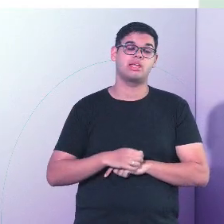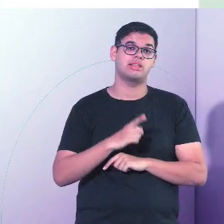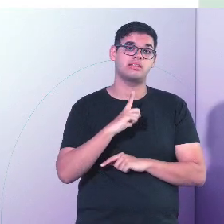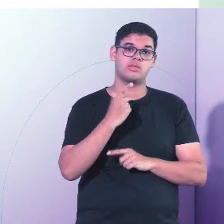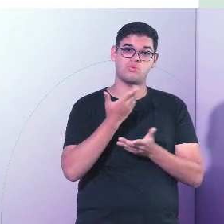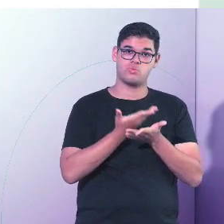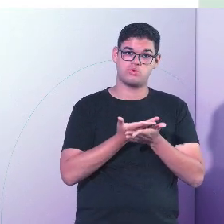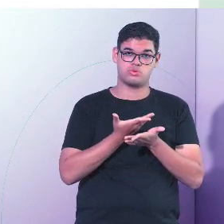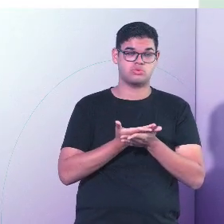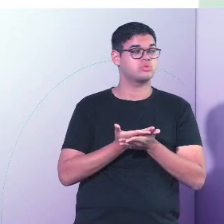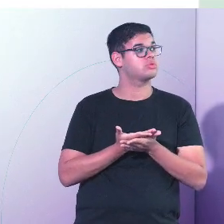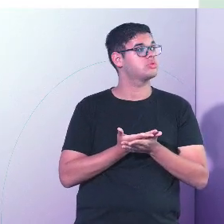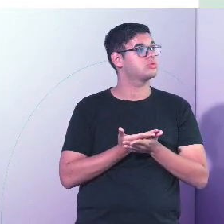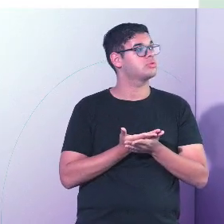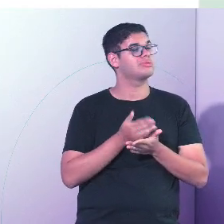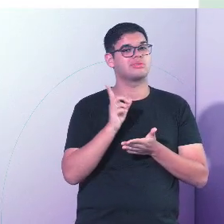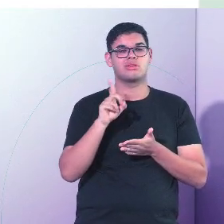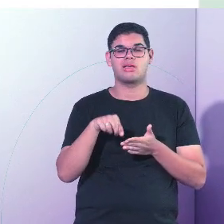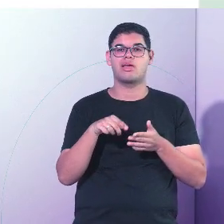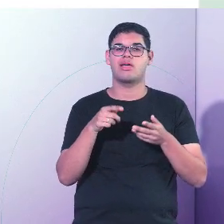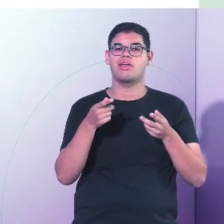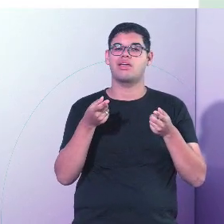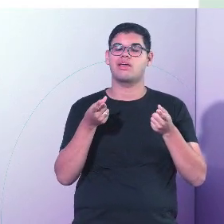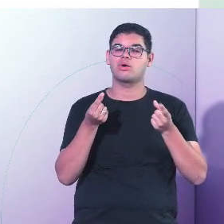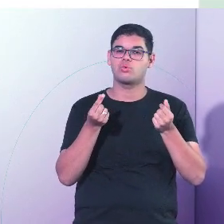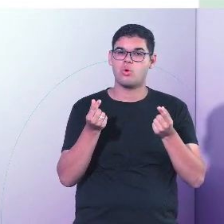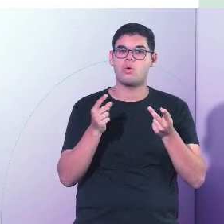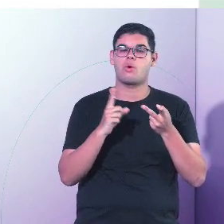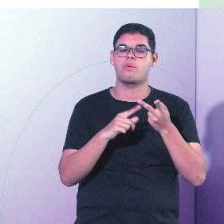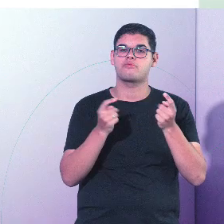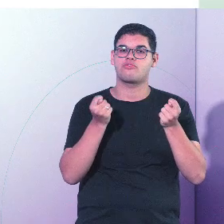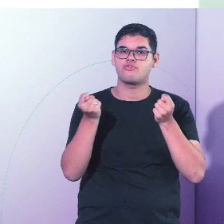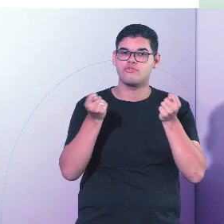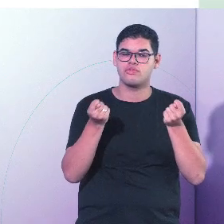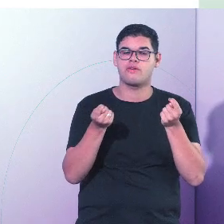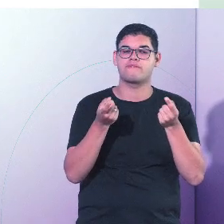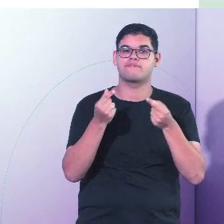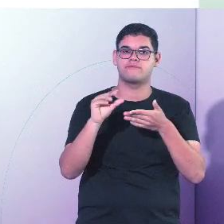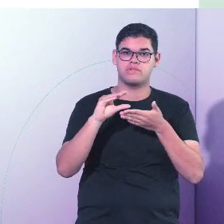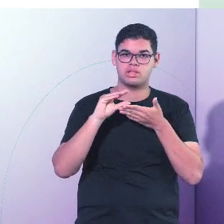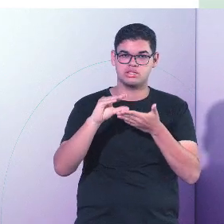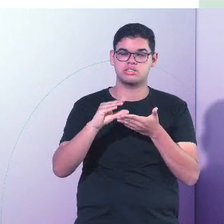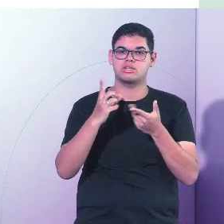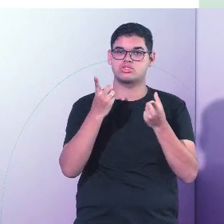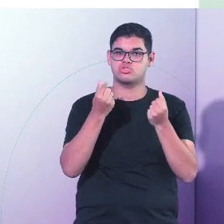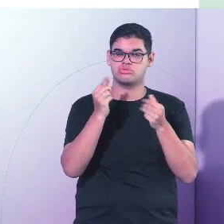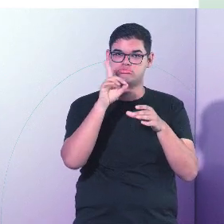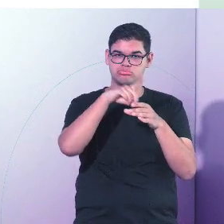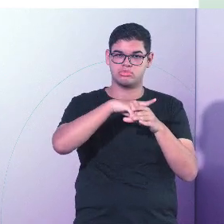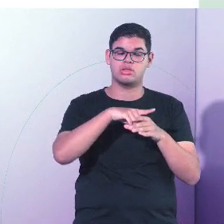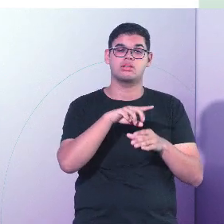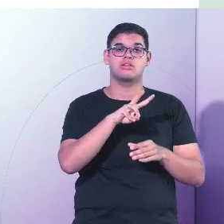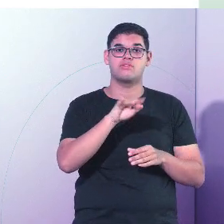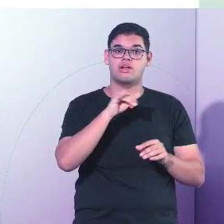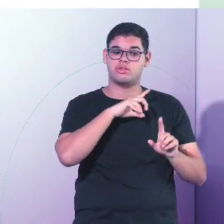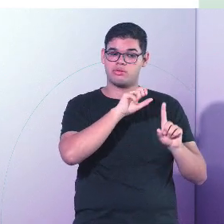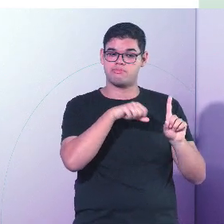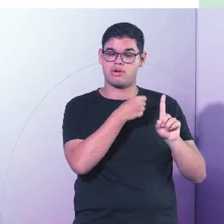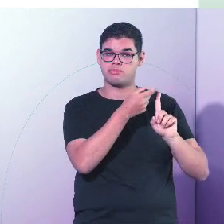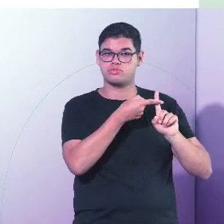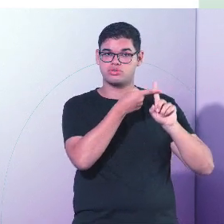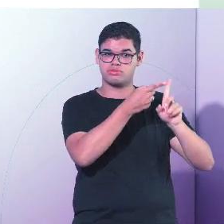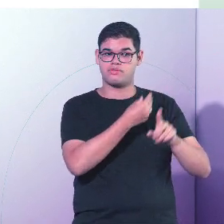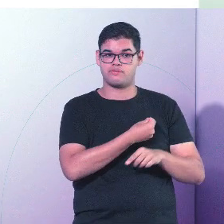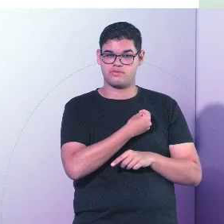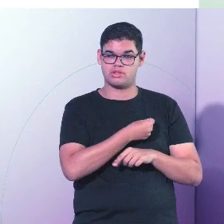grupo que eu chamaria de econômico, financeiro, que é um mundo mais ligado à vida do gestor. O gestor ele